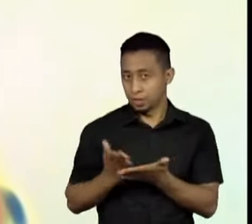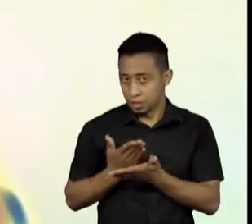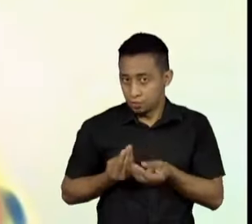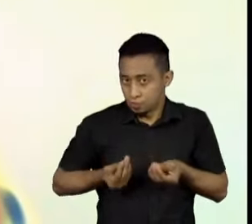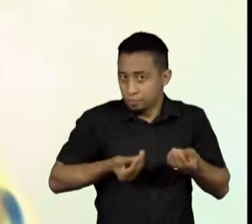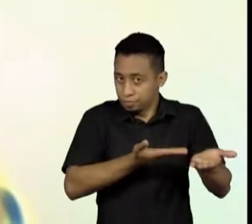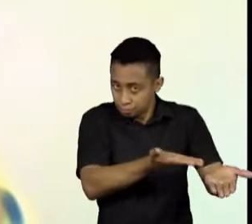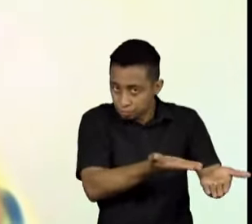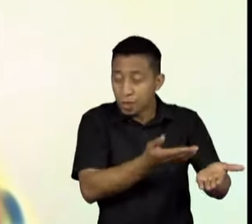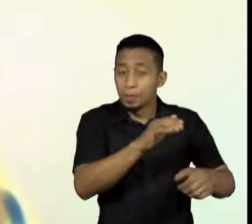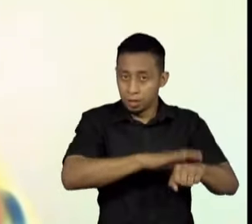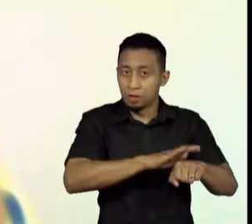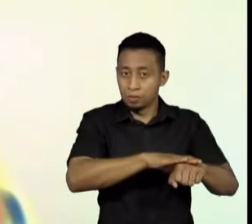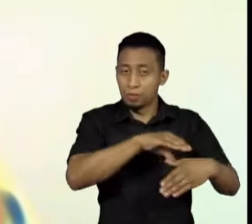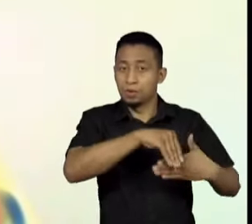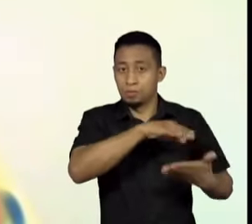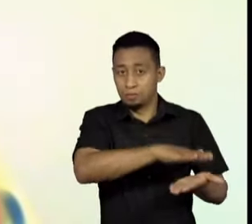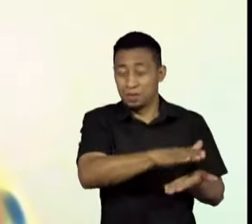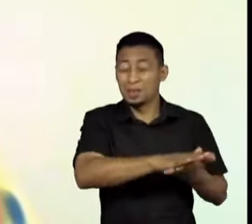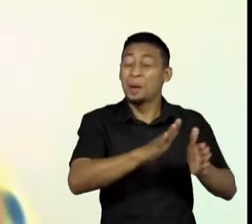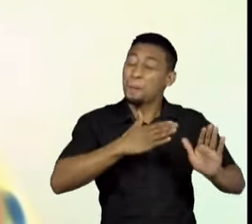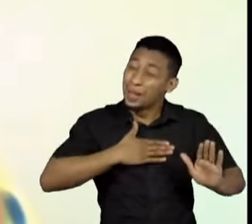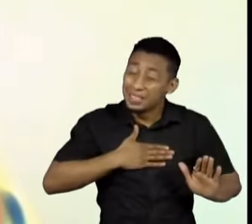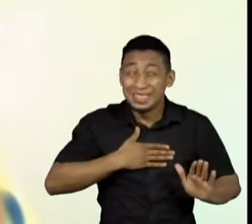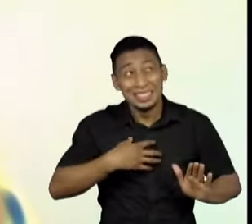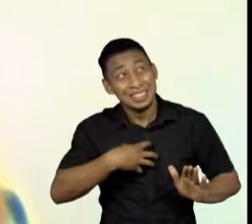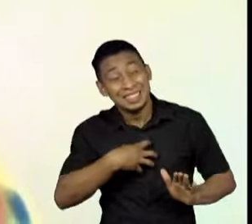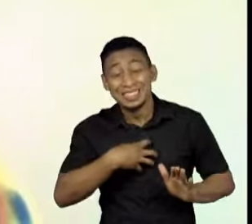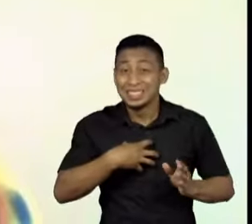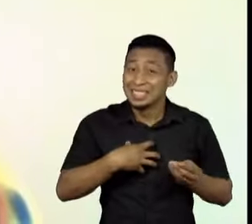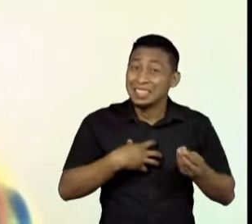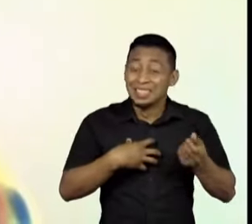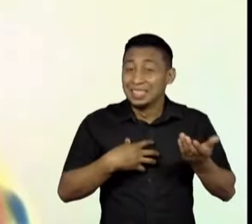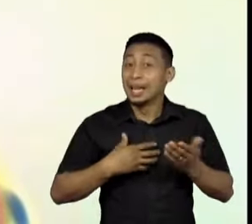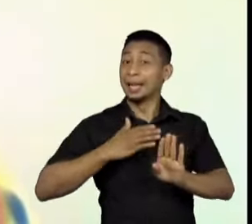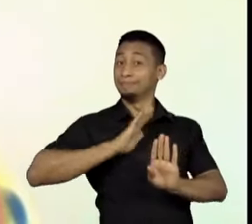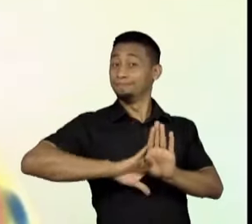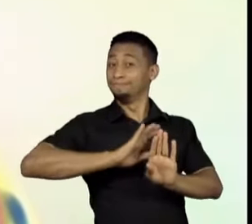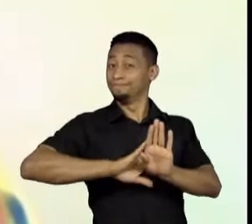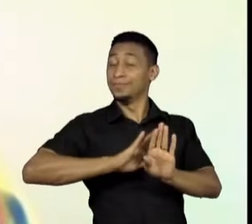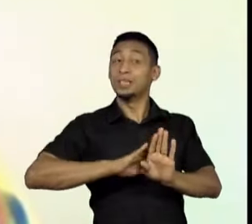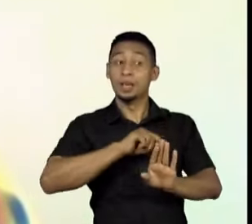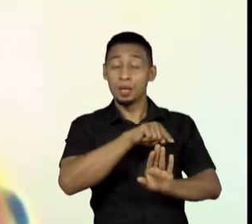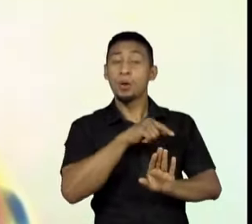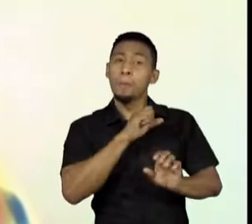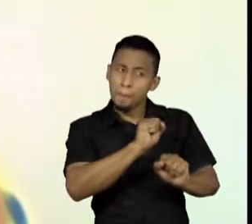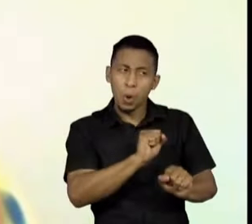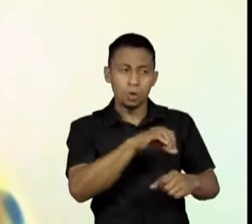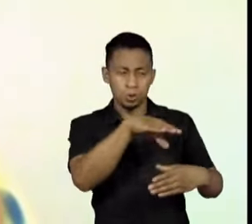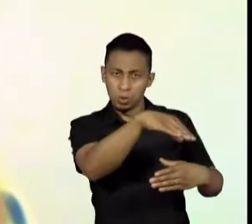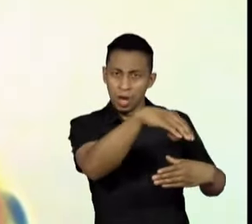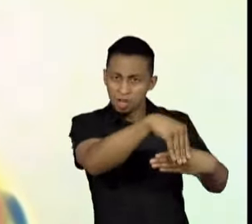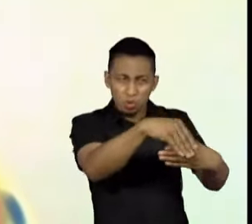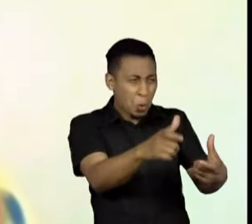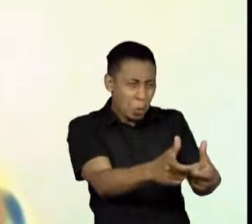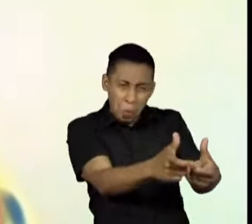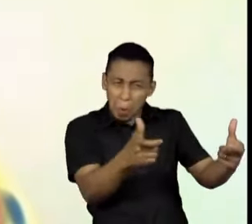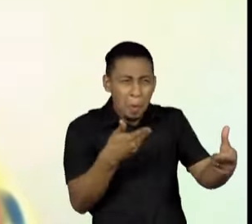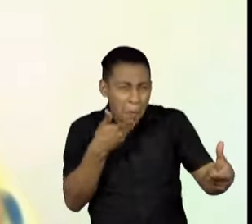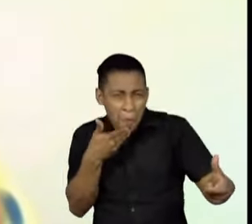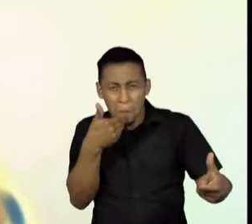uma questão também ideológica, uma questão de postura. Eu posso estar publicando com a melhor editora do